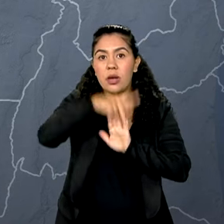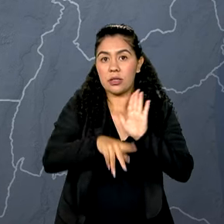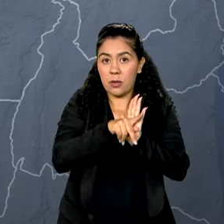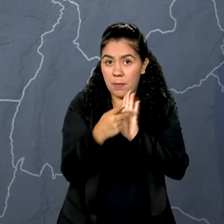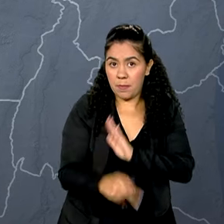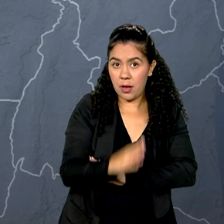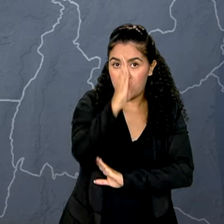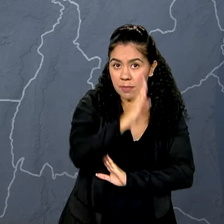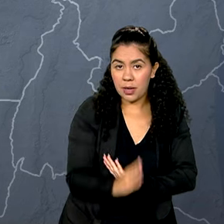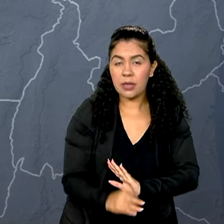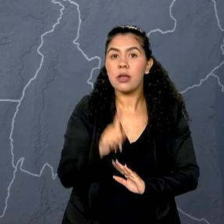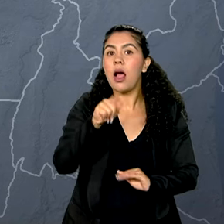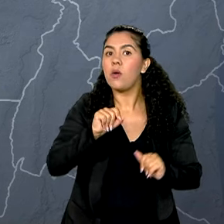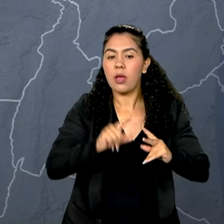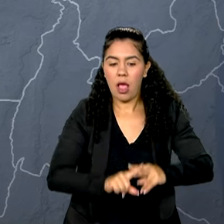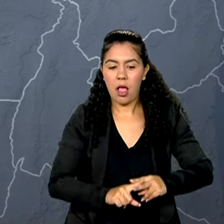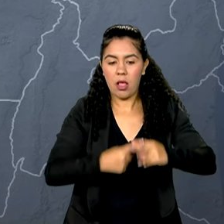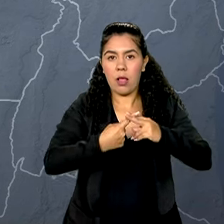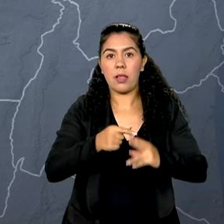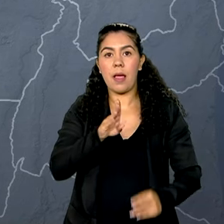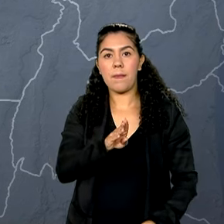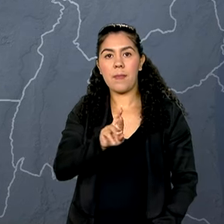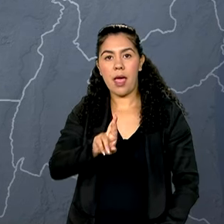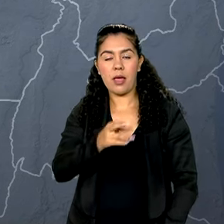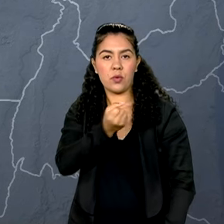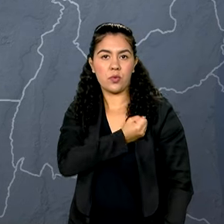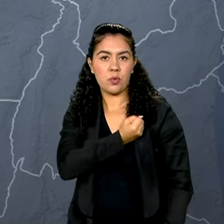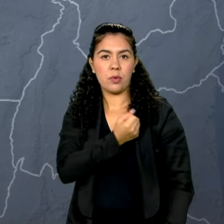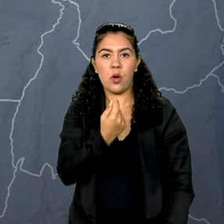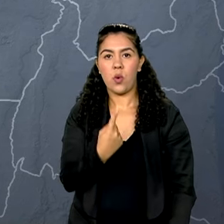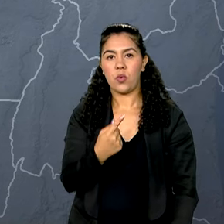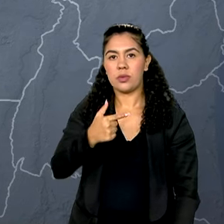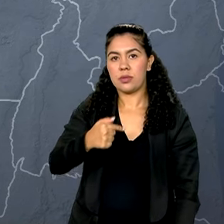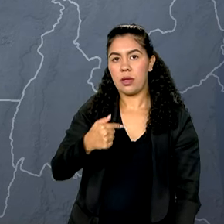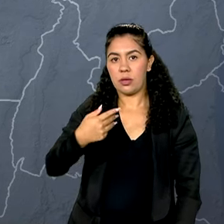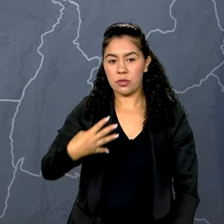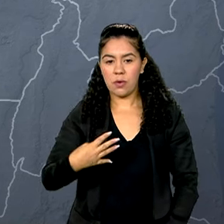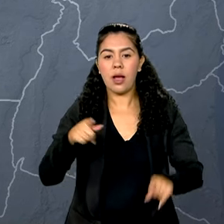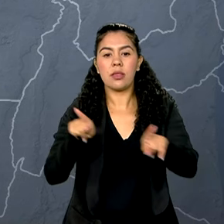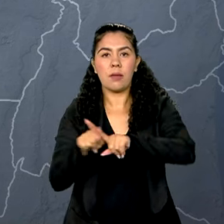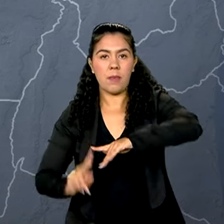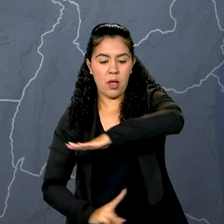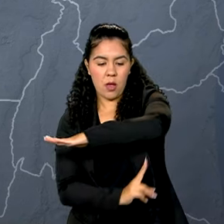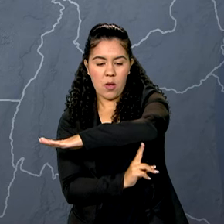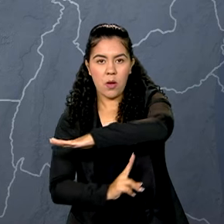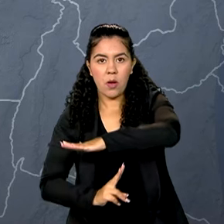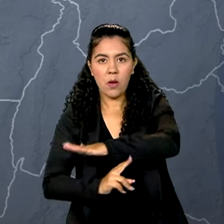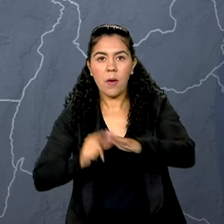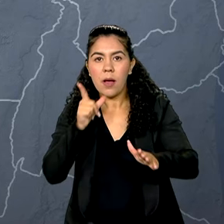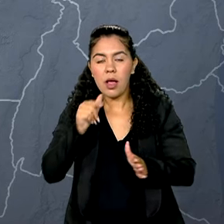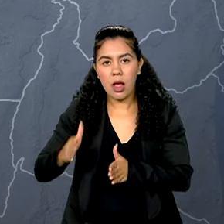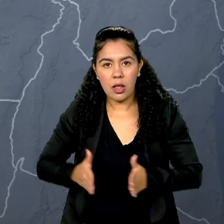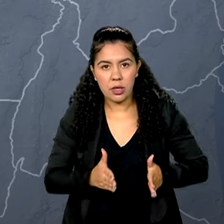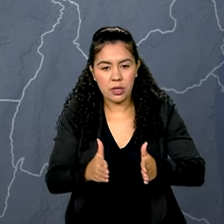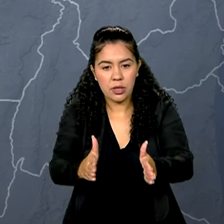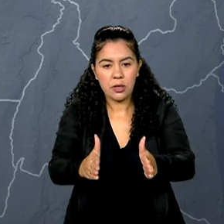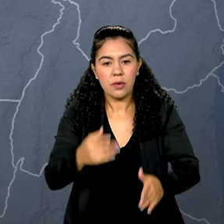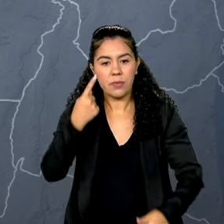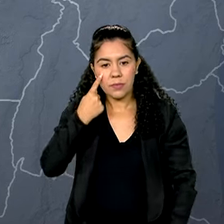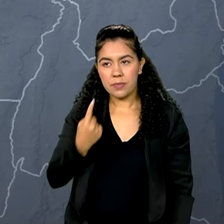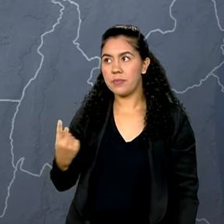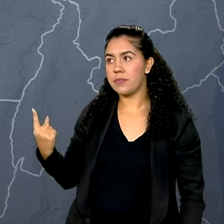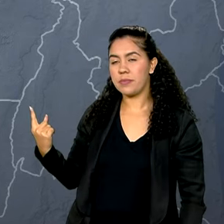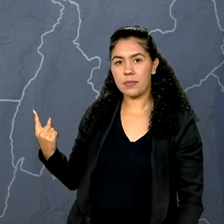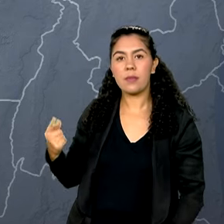a restauração da BR-174, a ponte sobre o rio Jari, entre Amapá e Pará, e